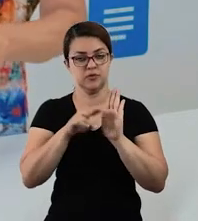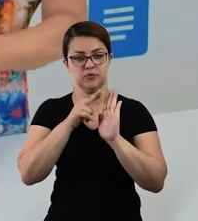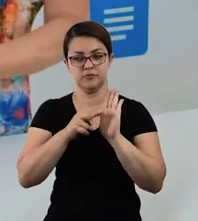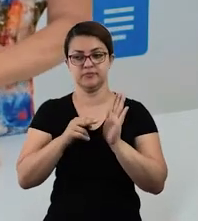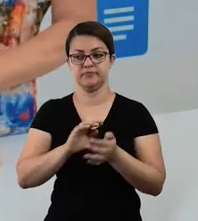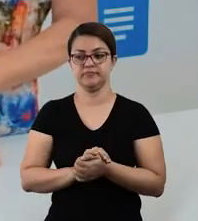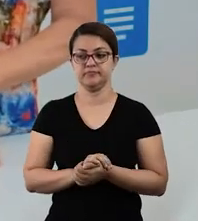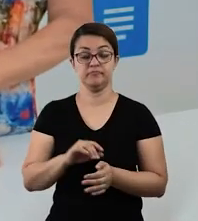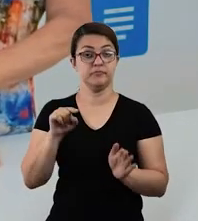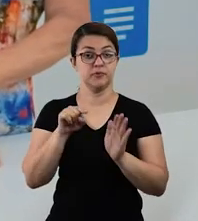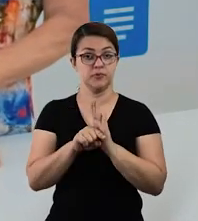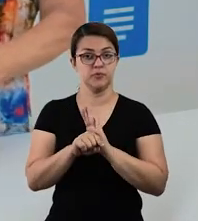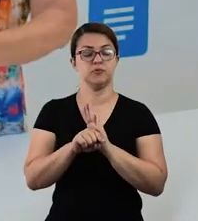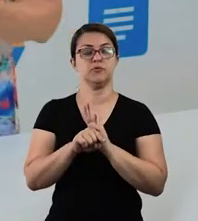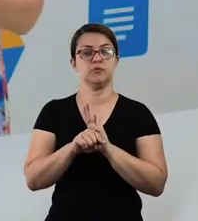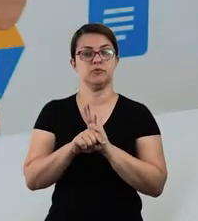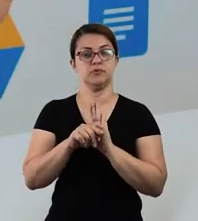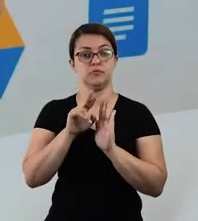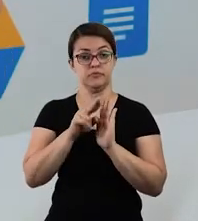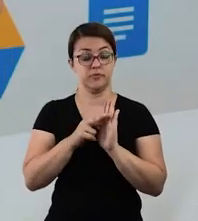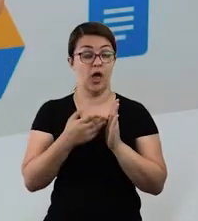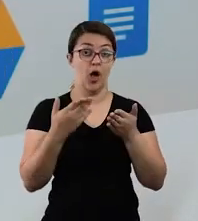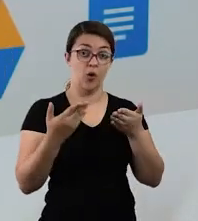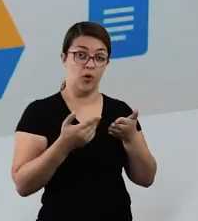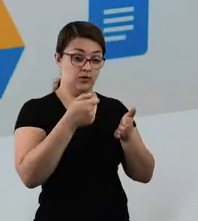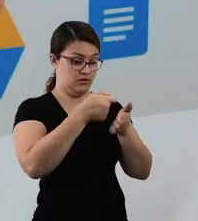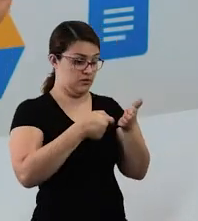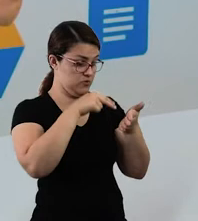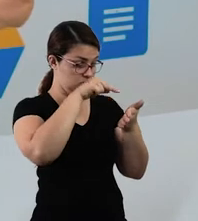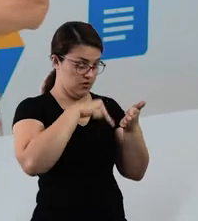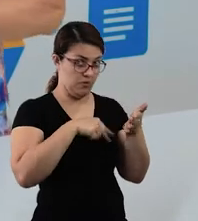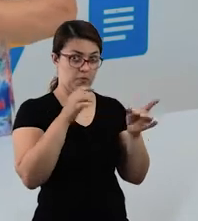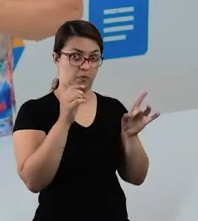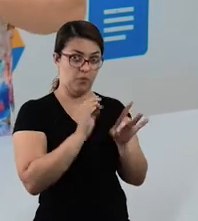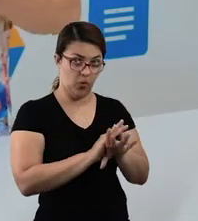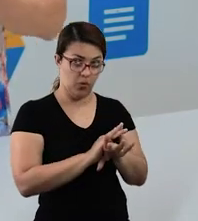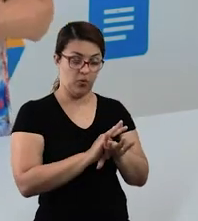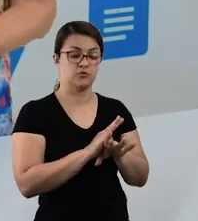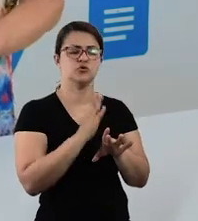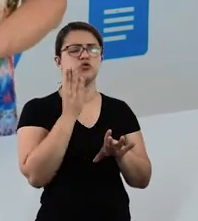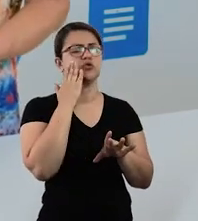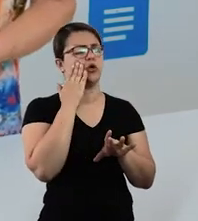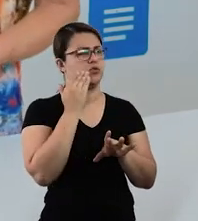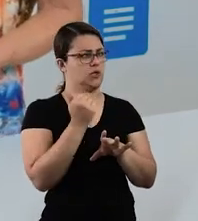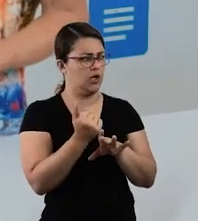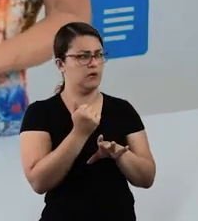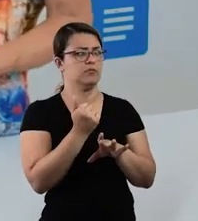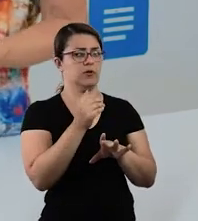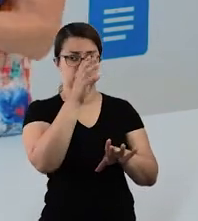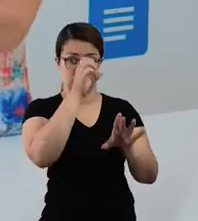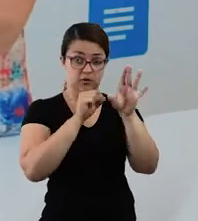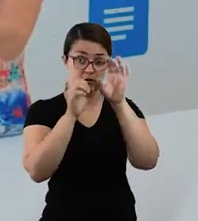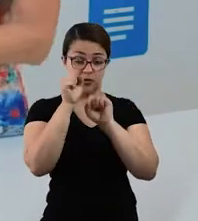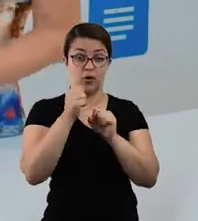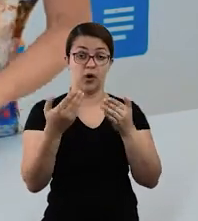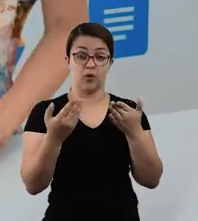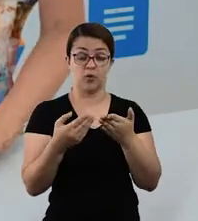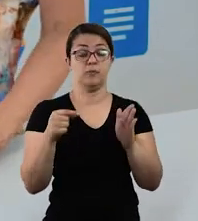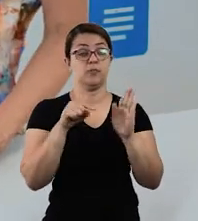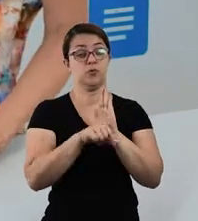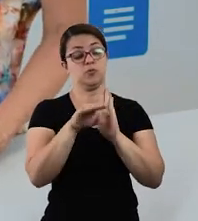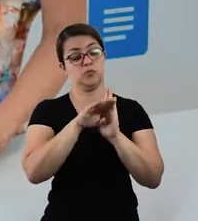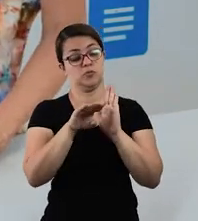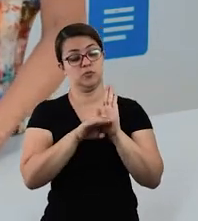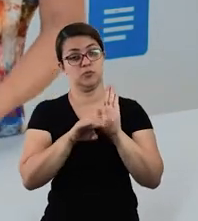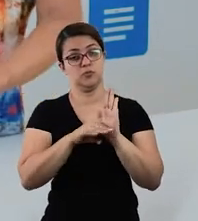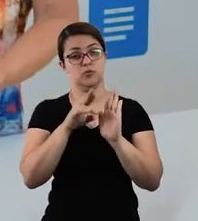Questões de interpretação de texto. Agora que você já leu o texto, que você já se apropriou desse conhecimento, você vai responder